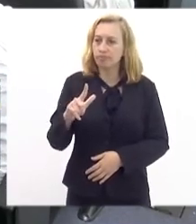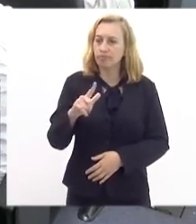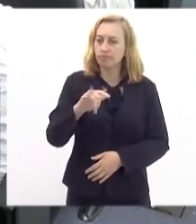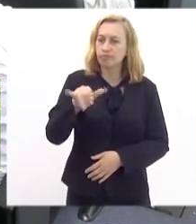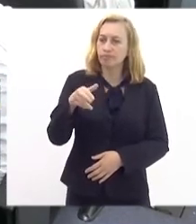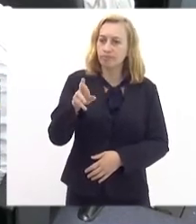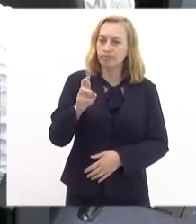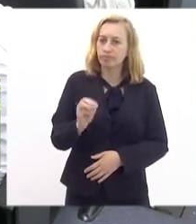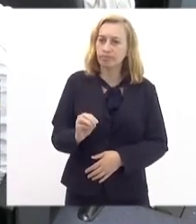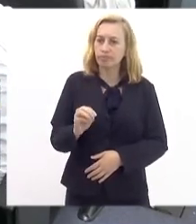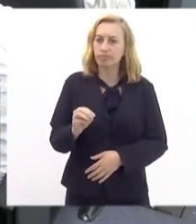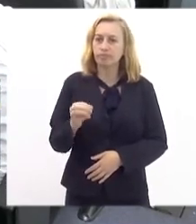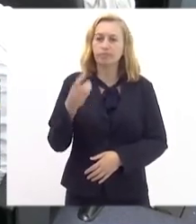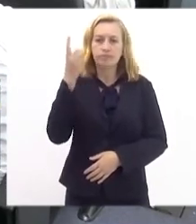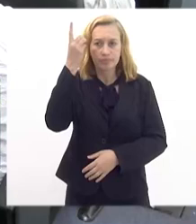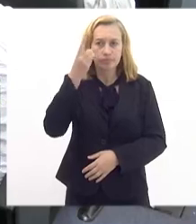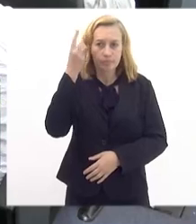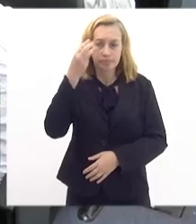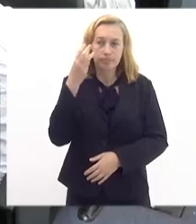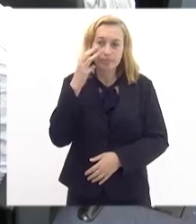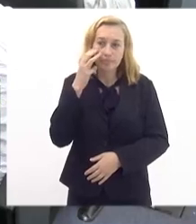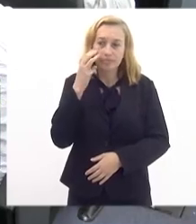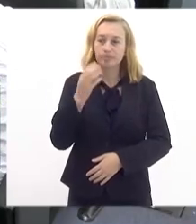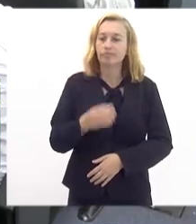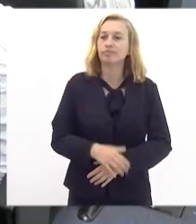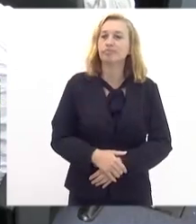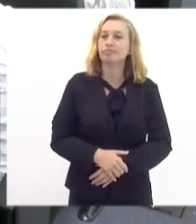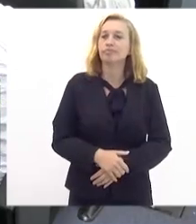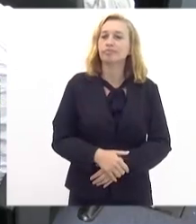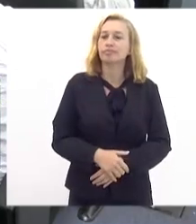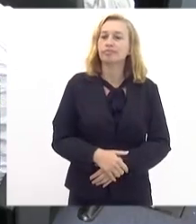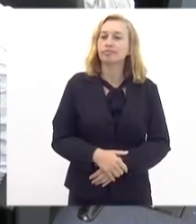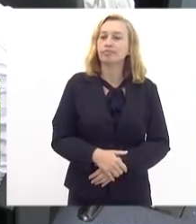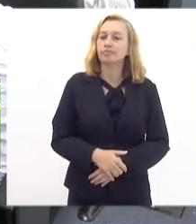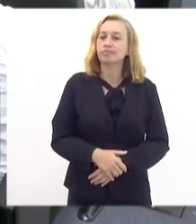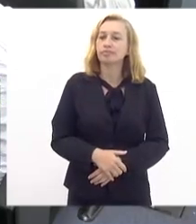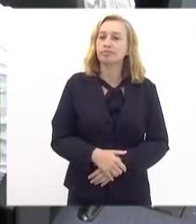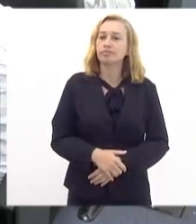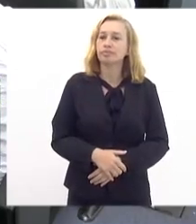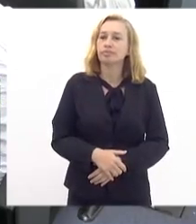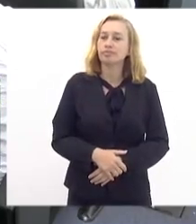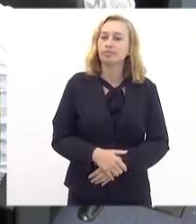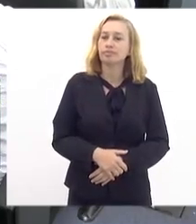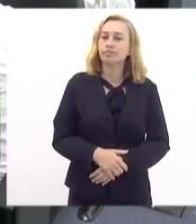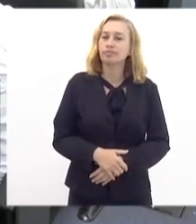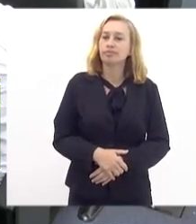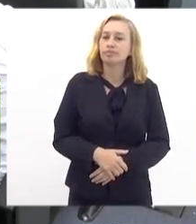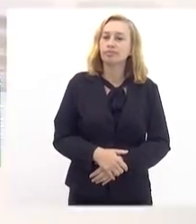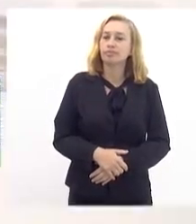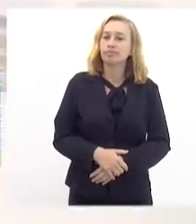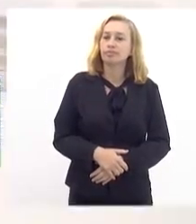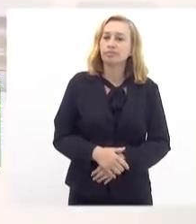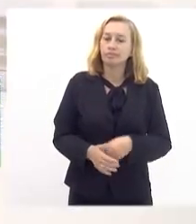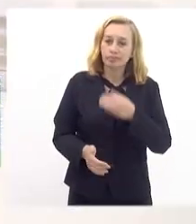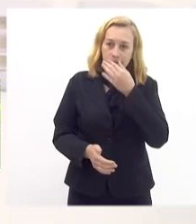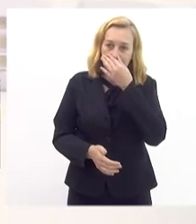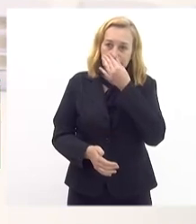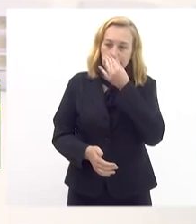Deputado waldeck Ornelas waldeck Ornelas waldeck o carneiro